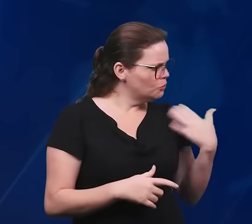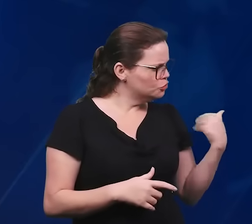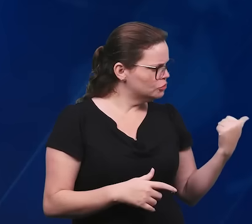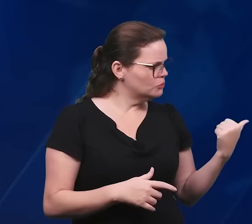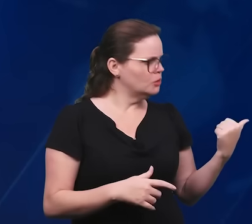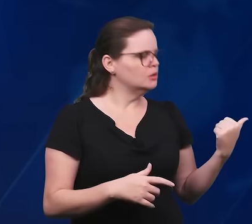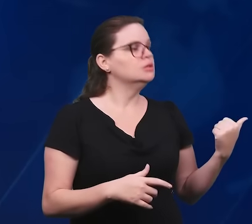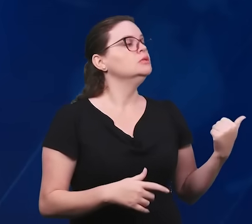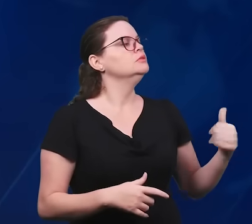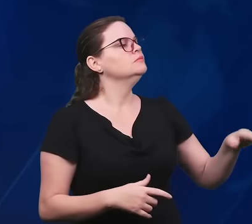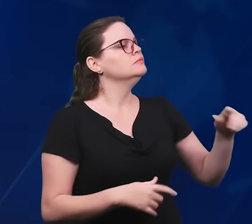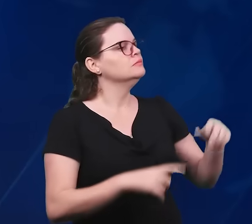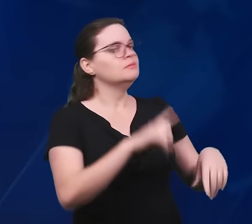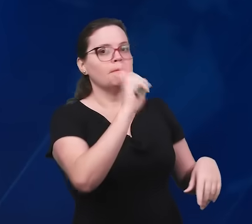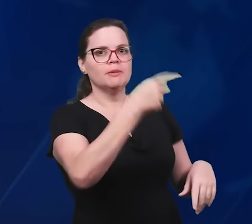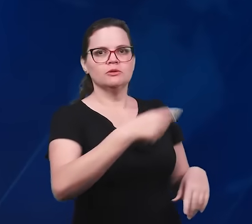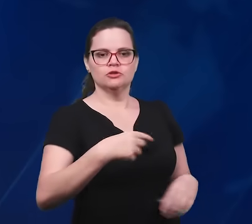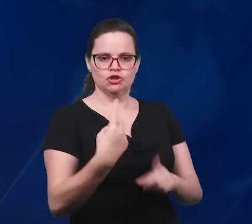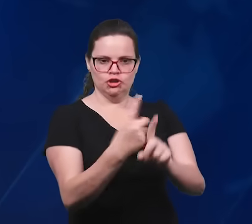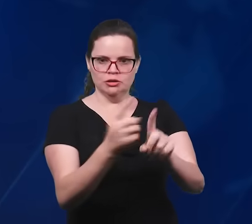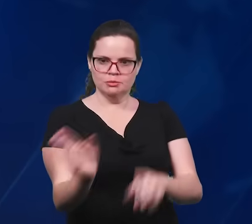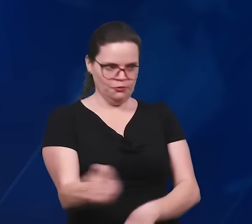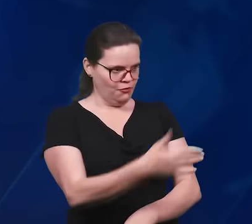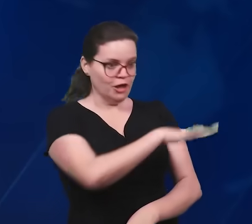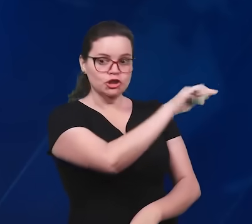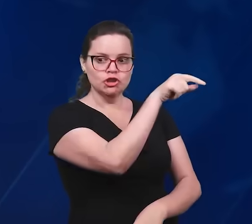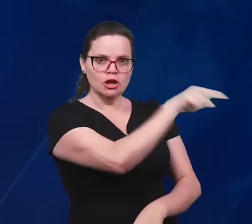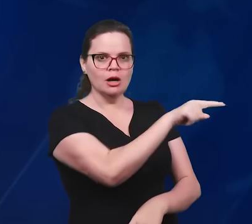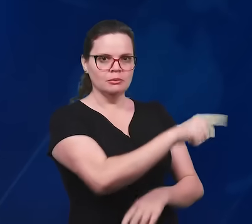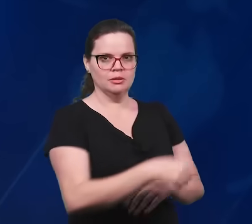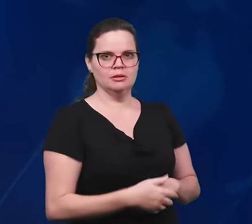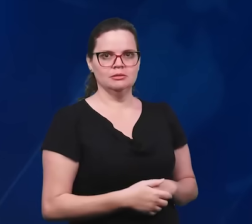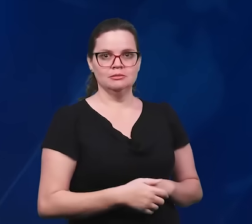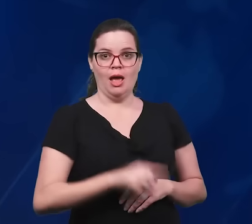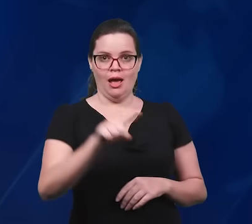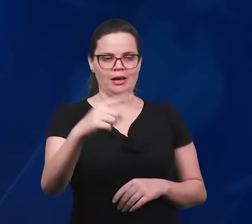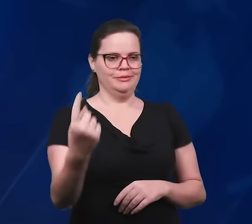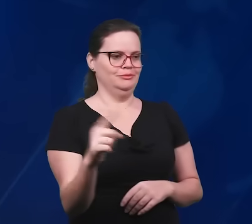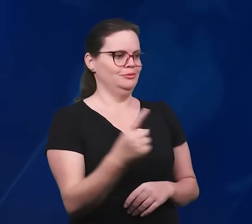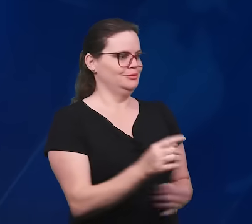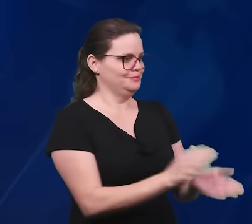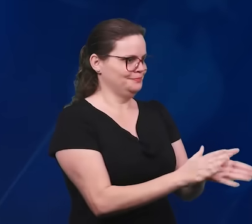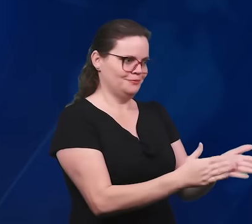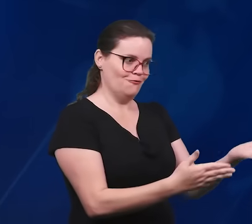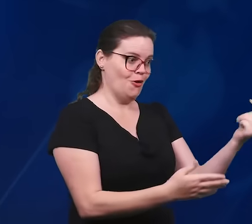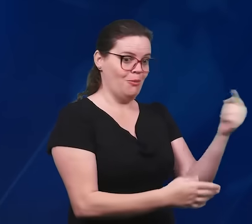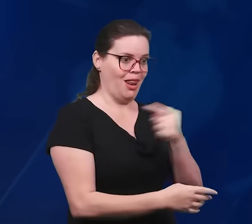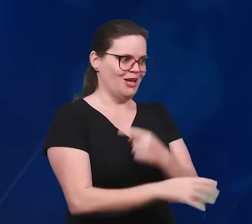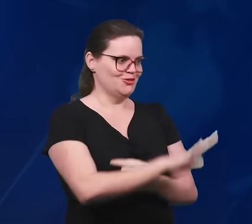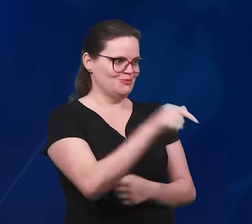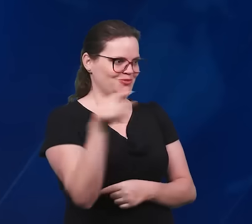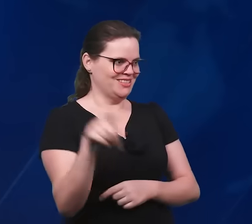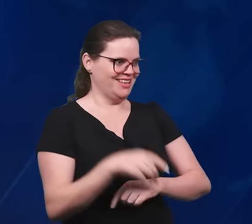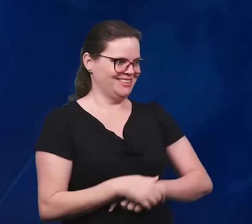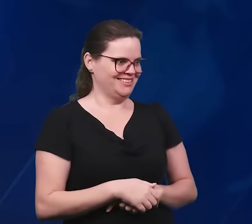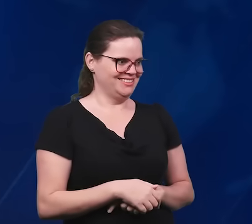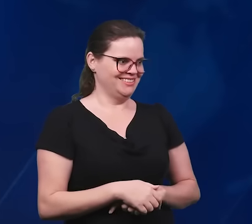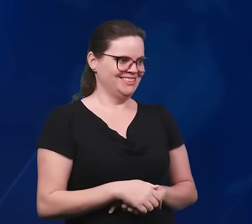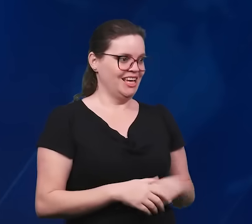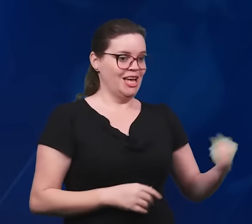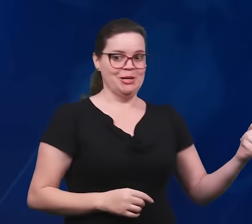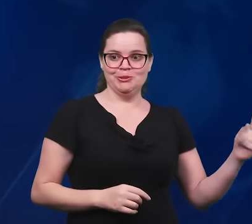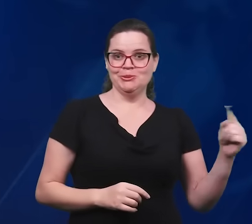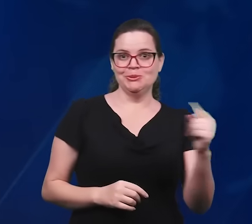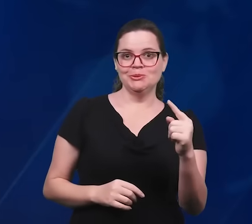chamasse. Os discípulos foram lá. Levanta-te, porque ele te chama. Quem